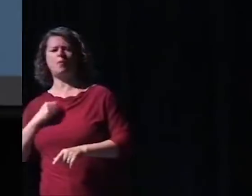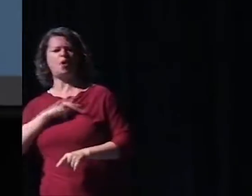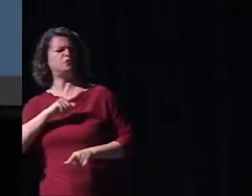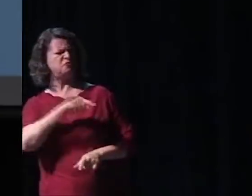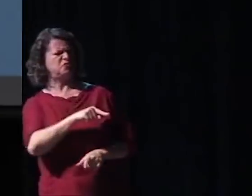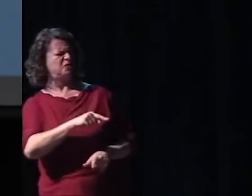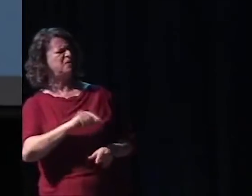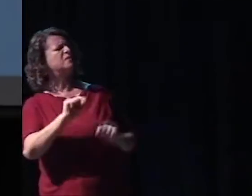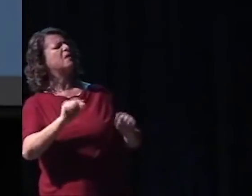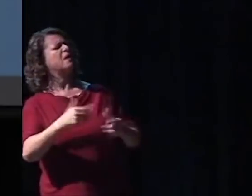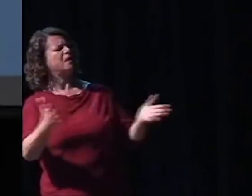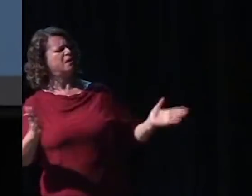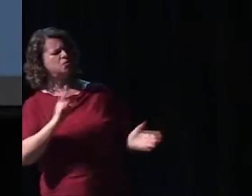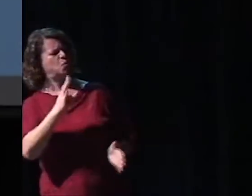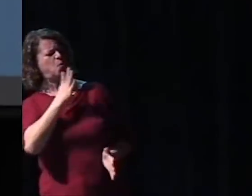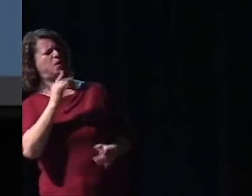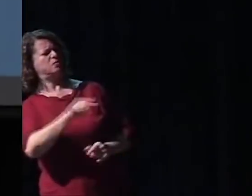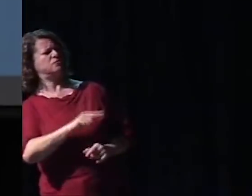Quando a Bíblia fala sobre